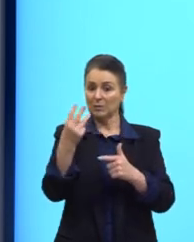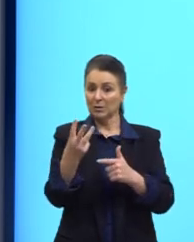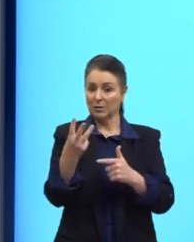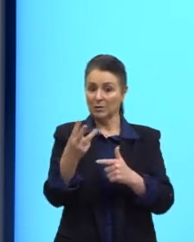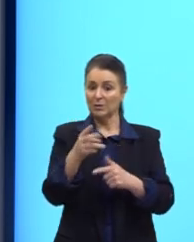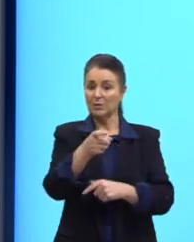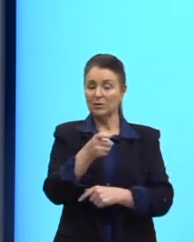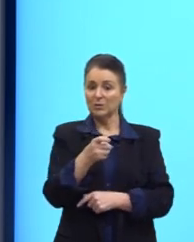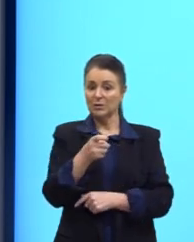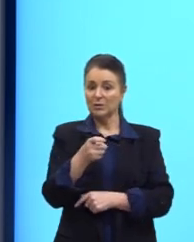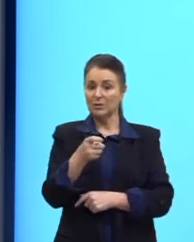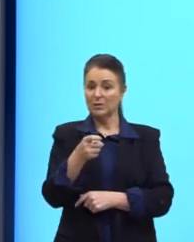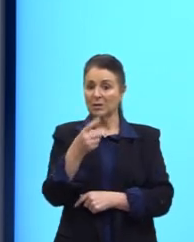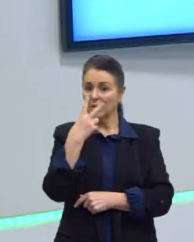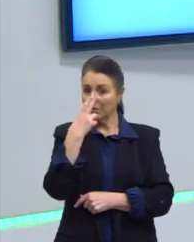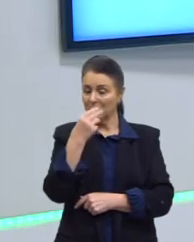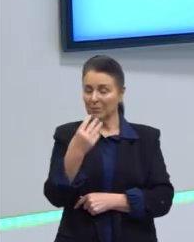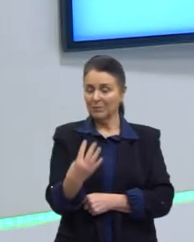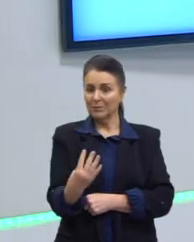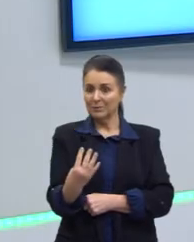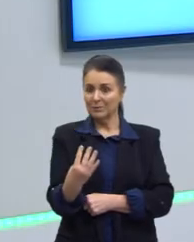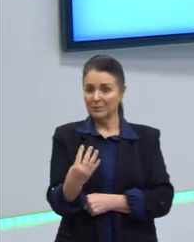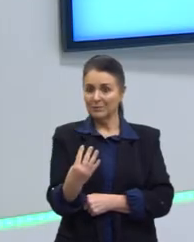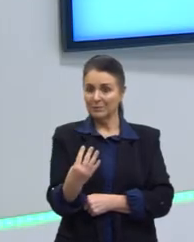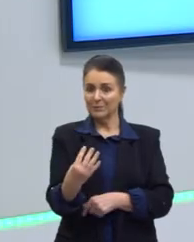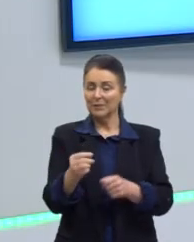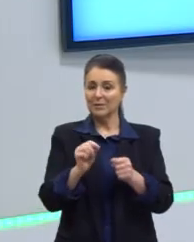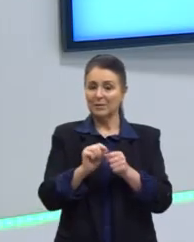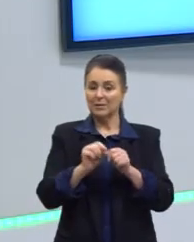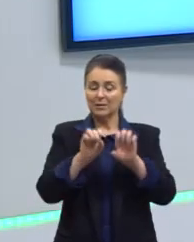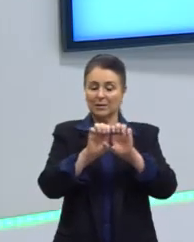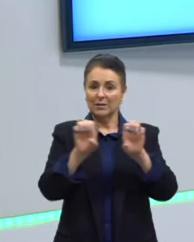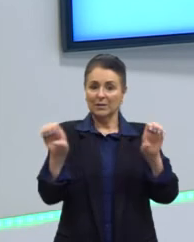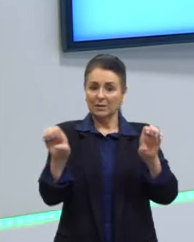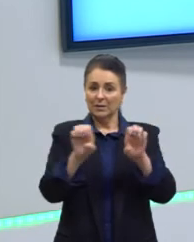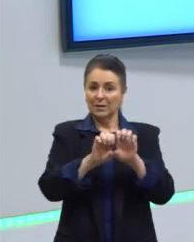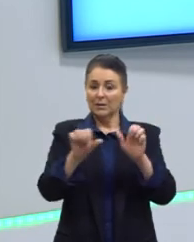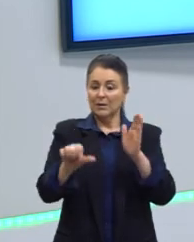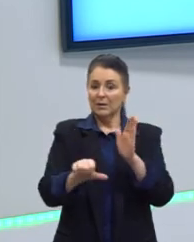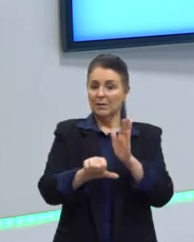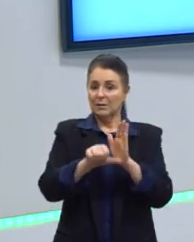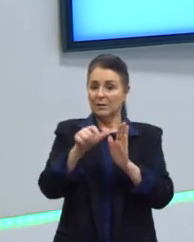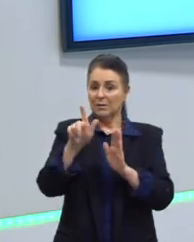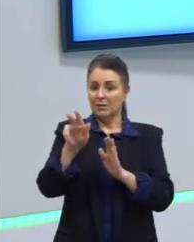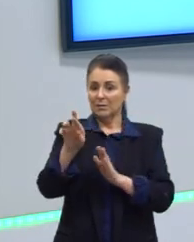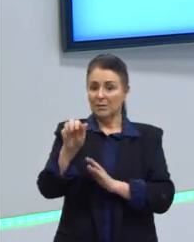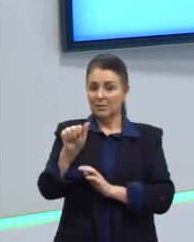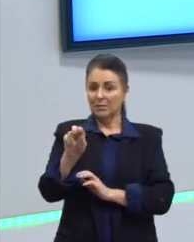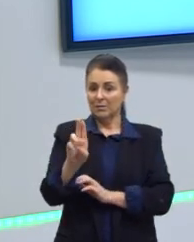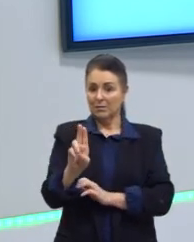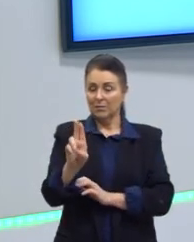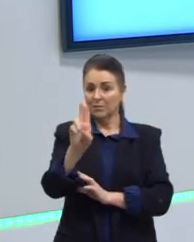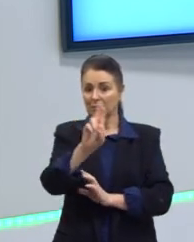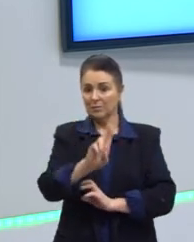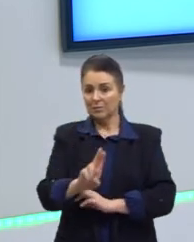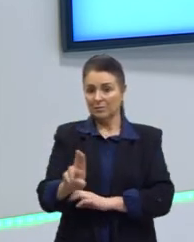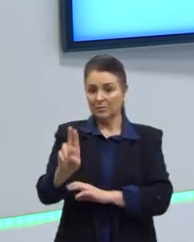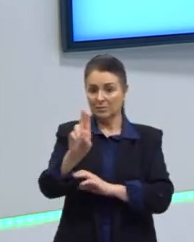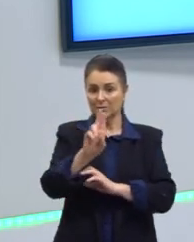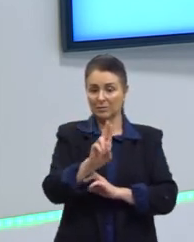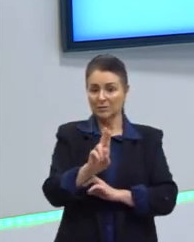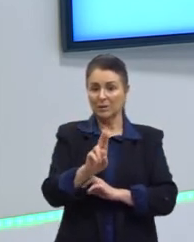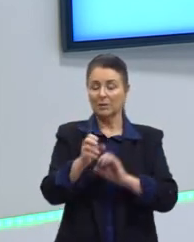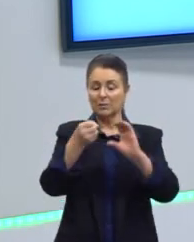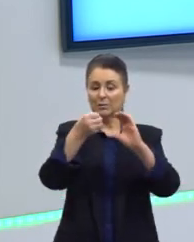a 4 simplesmente resolvemos essa equaçãozinha de primeiro grau né utilizamos as